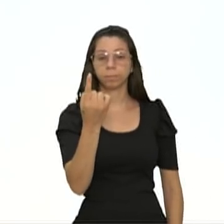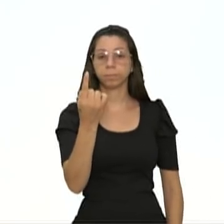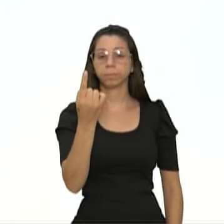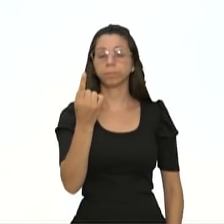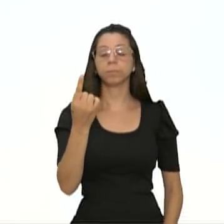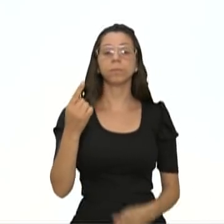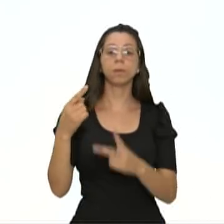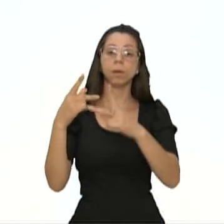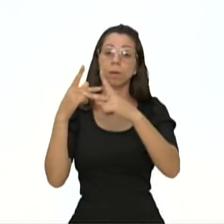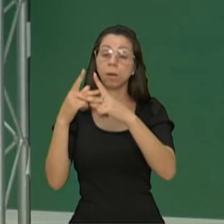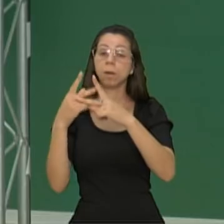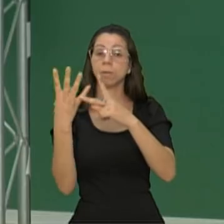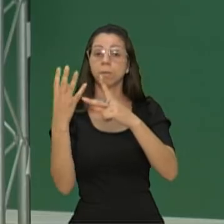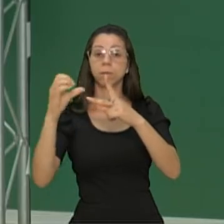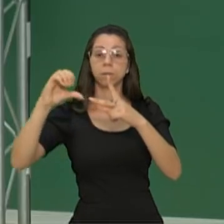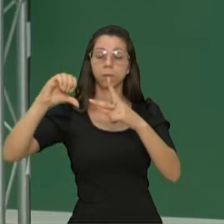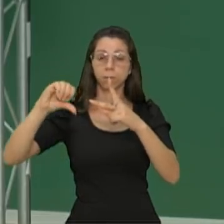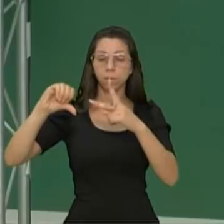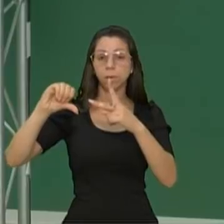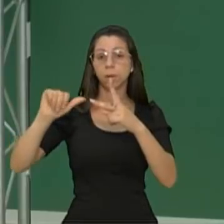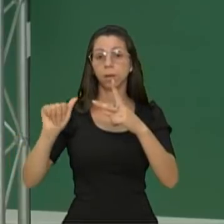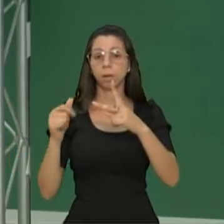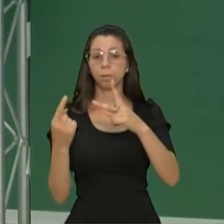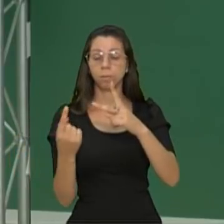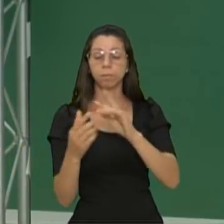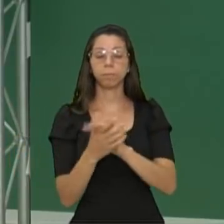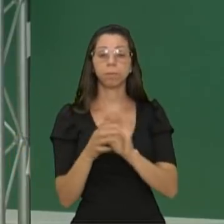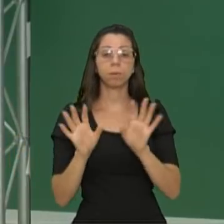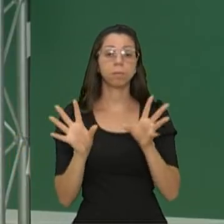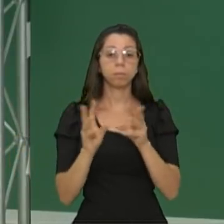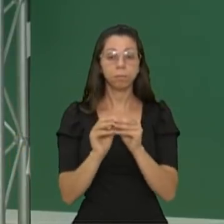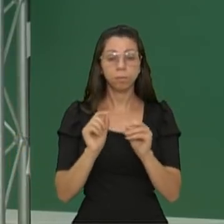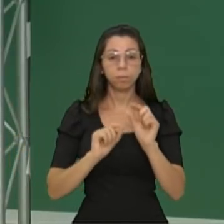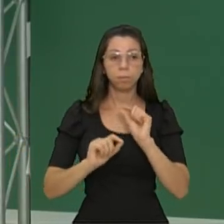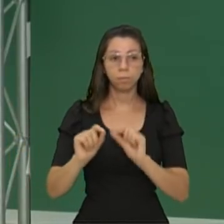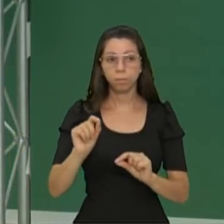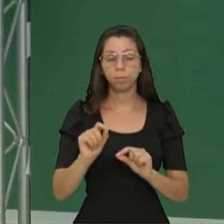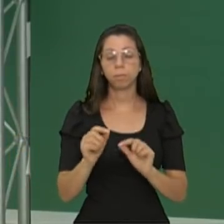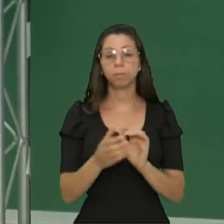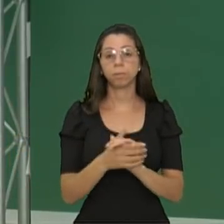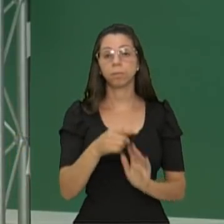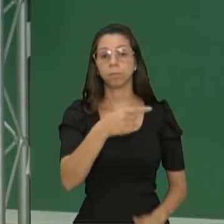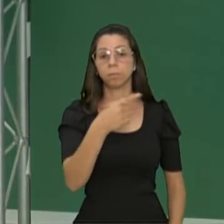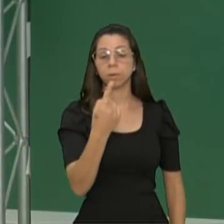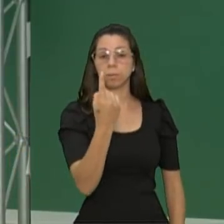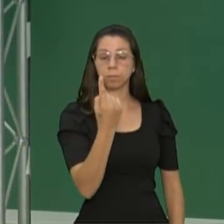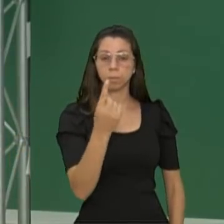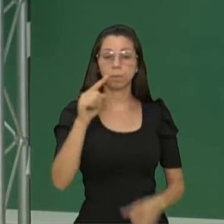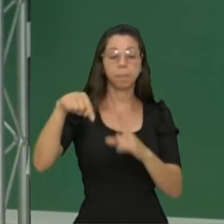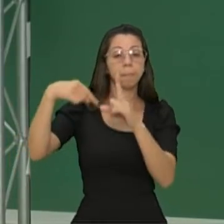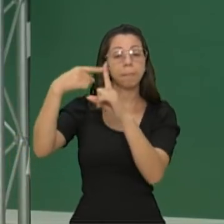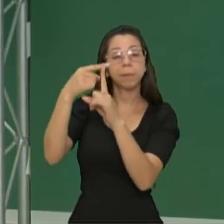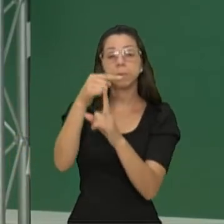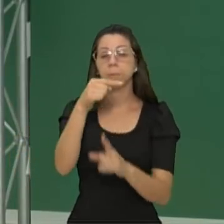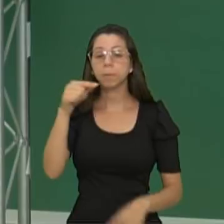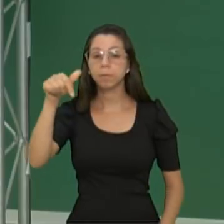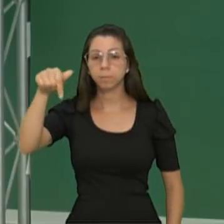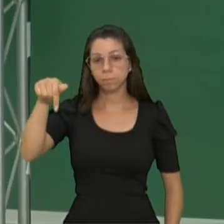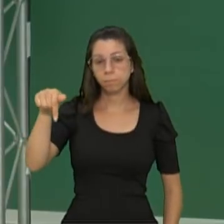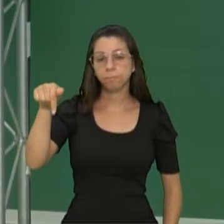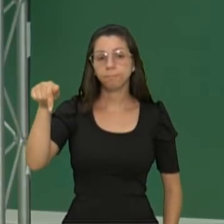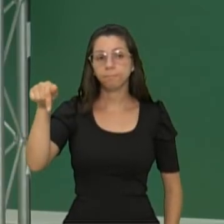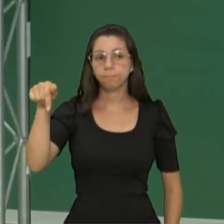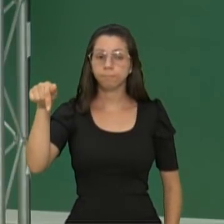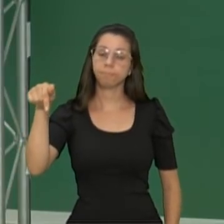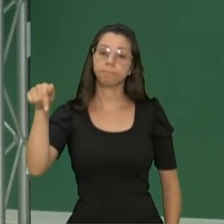delta igual a 49, o valor de a igual a 1. Simplificando a equação, menos 1 mais ou menos 7,